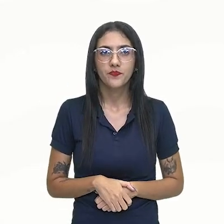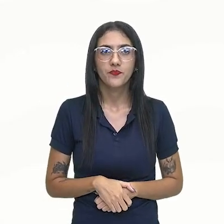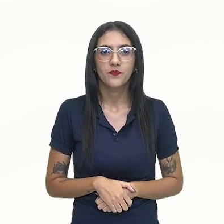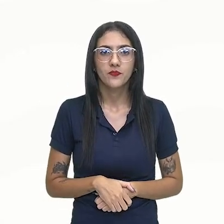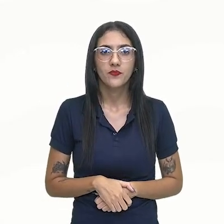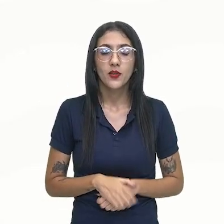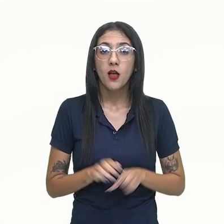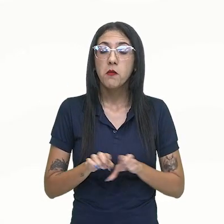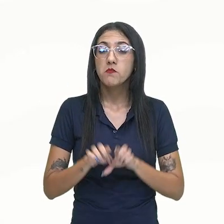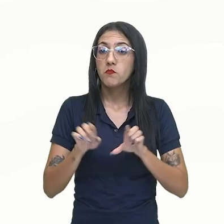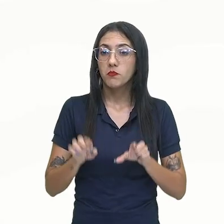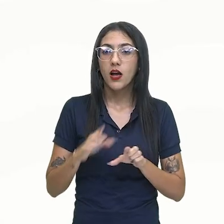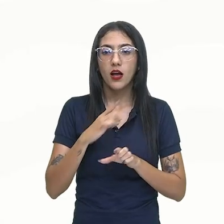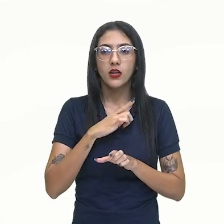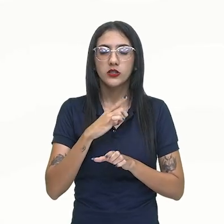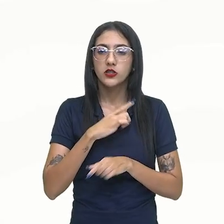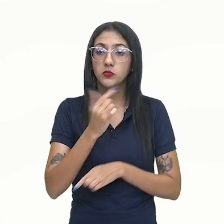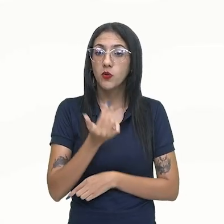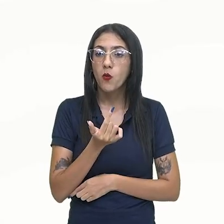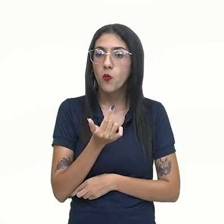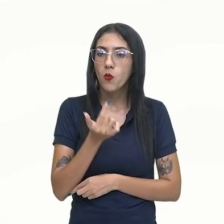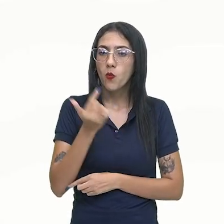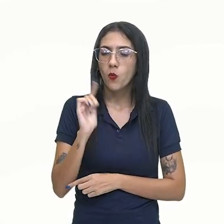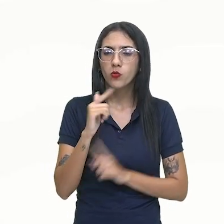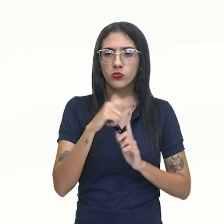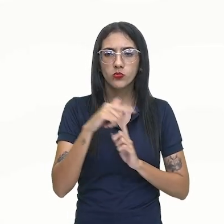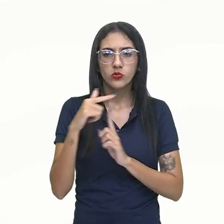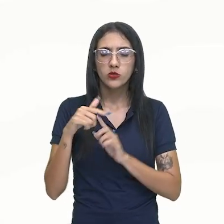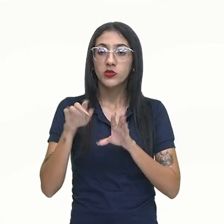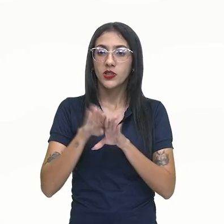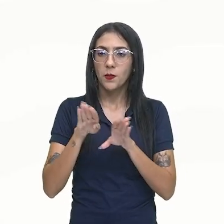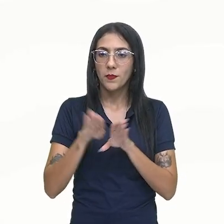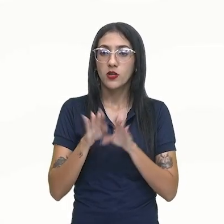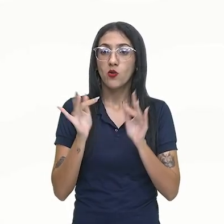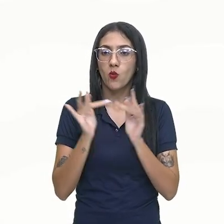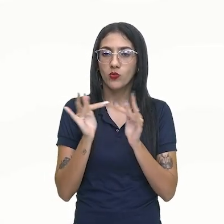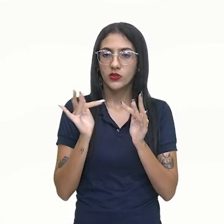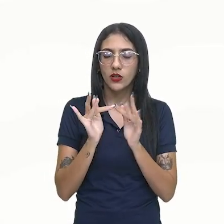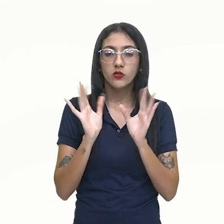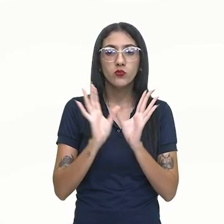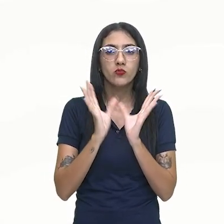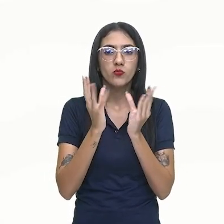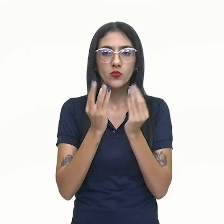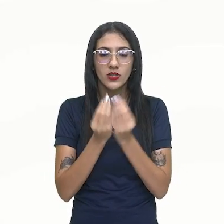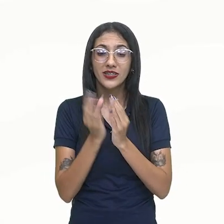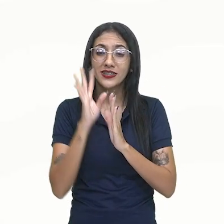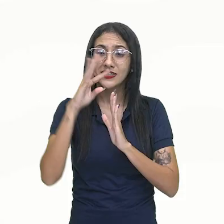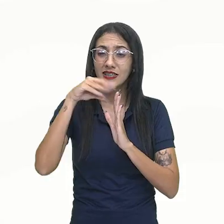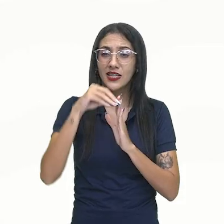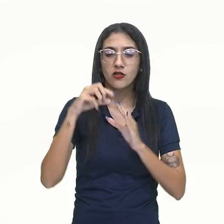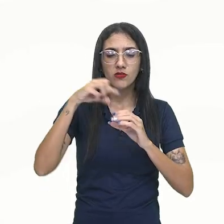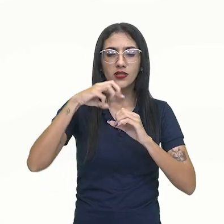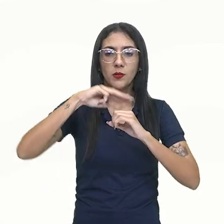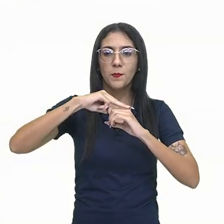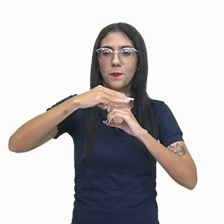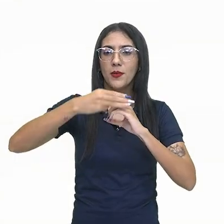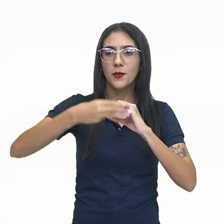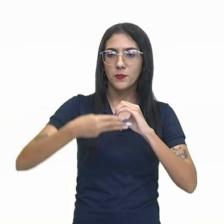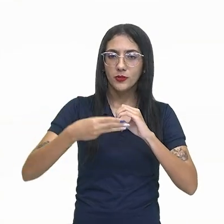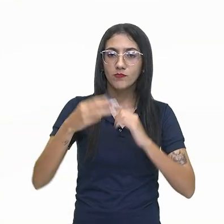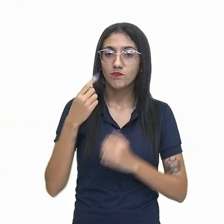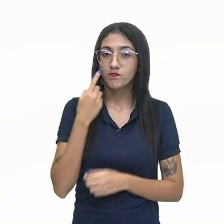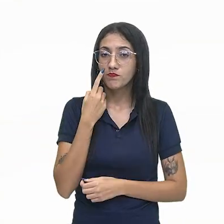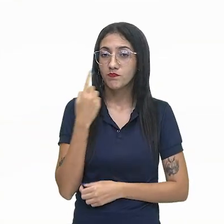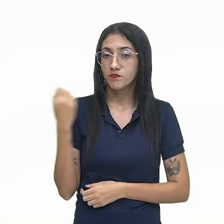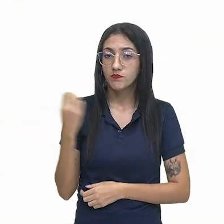como é que eu posso dizer, de fluido, de passagem de fluido, que acontece aí na membrana plasmática, chamado de